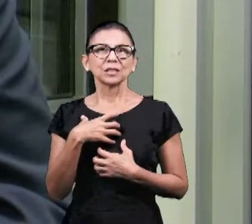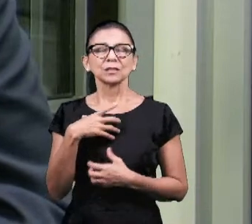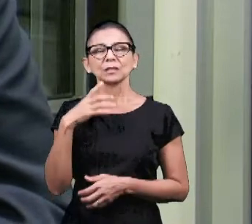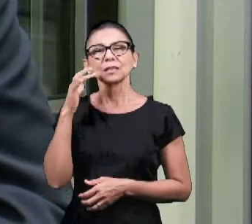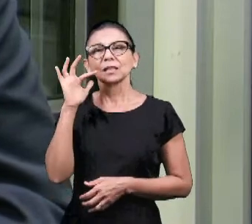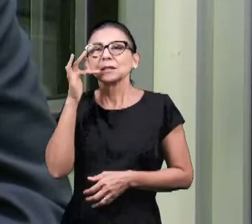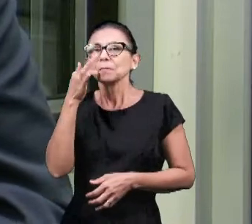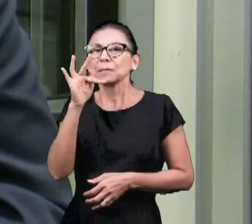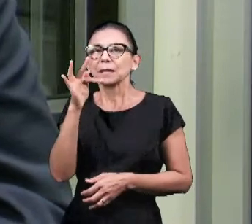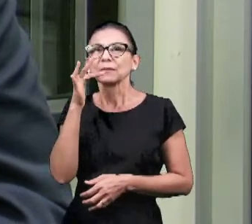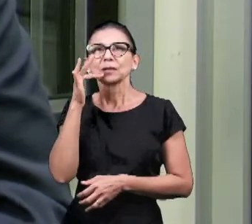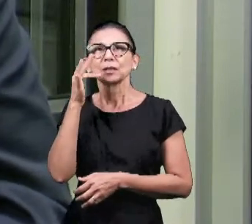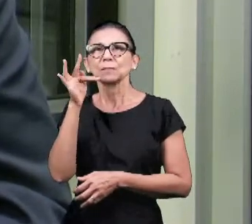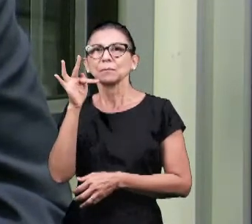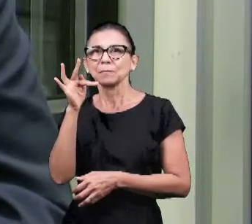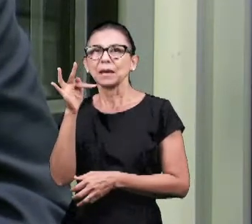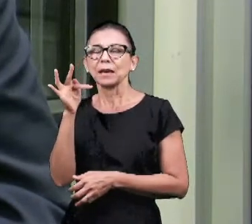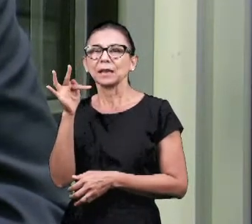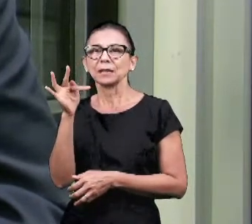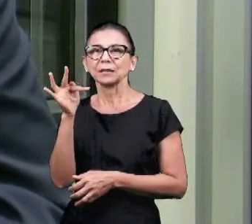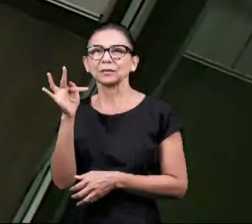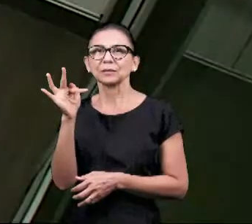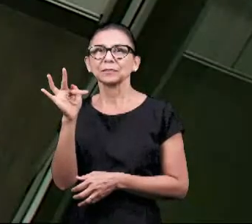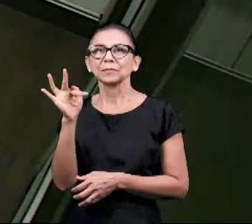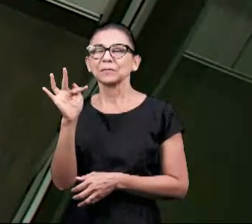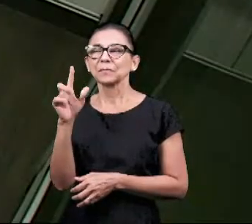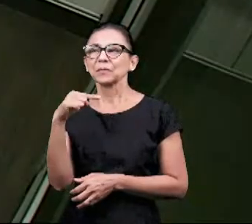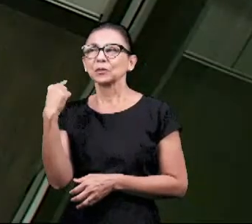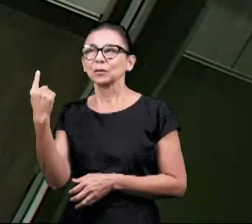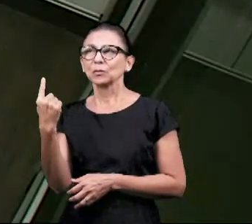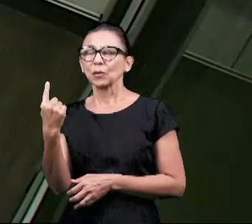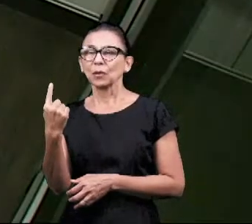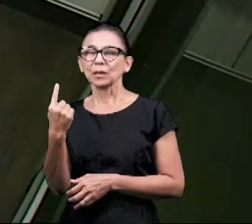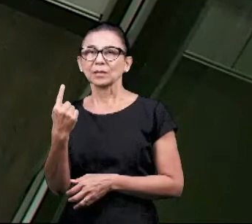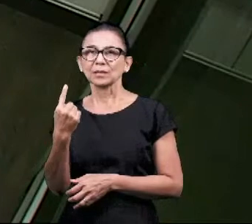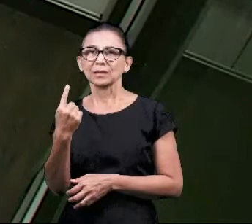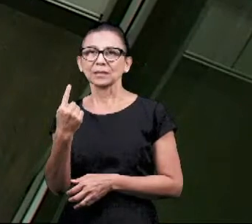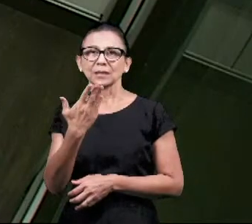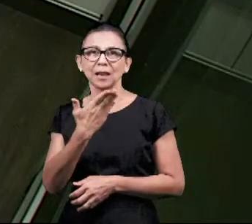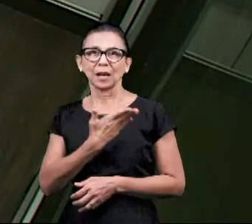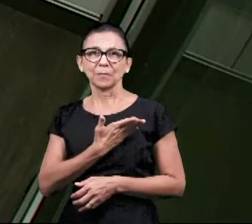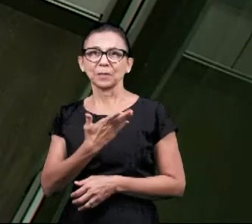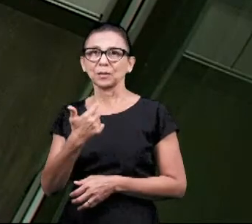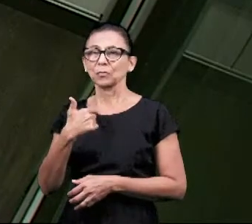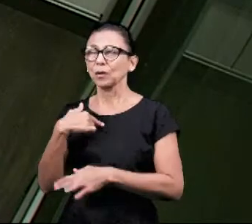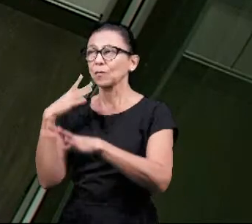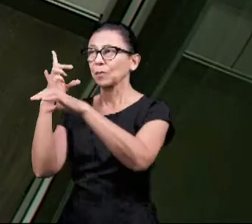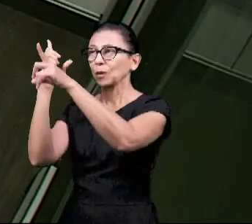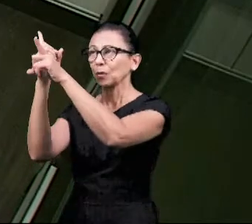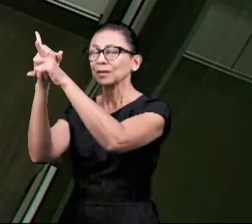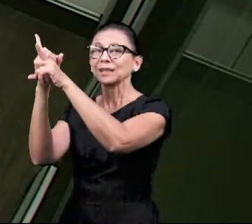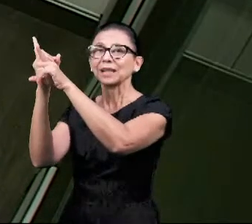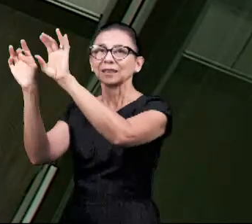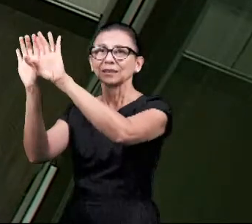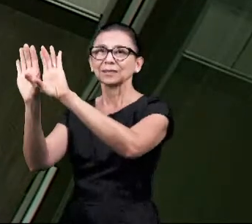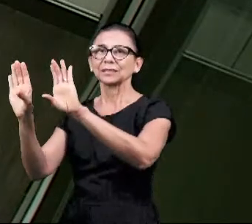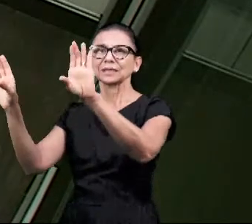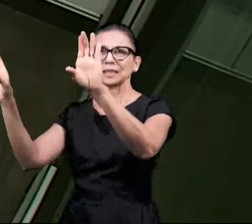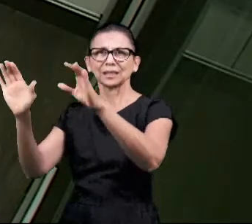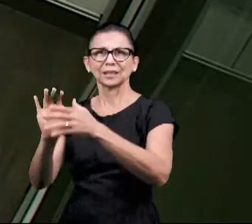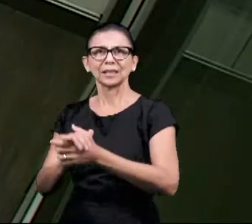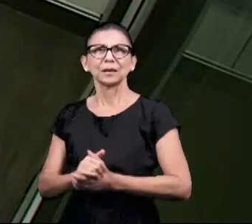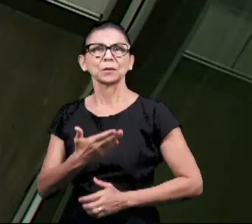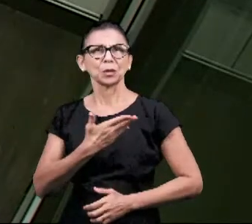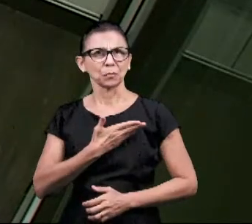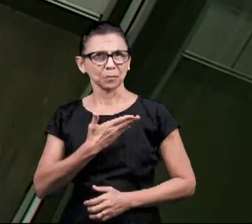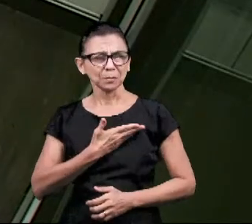reencontrar, e eu espero isso. Uma experiência do Senhor, né? Porque ele era um grande amigo do Grande amigo. Desde a infância. Desde a infância. E